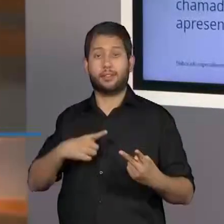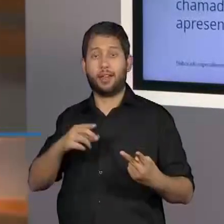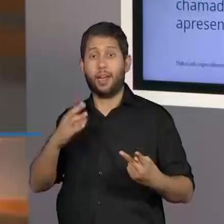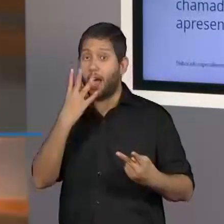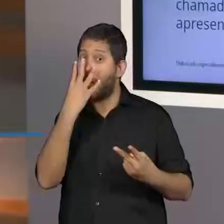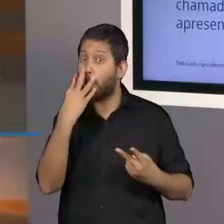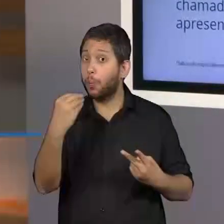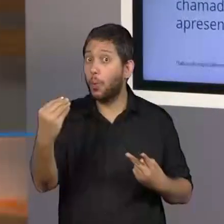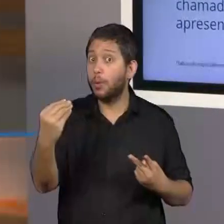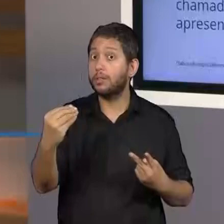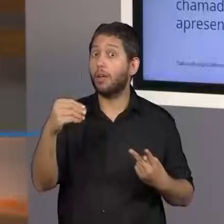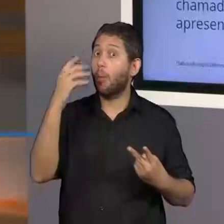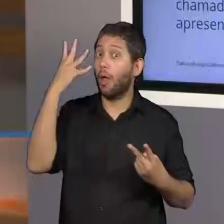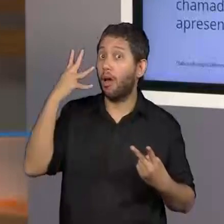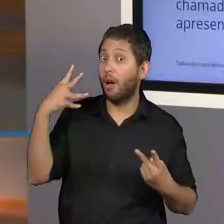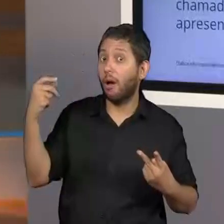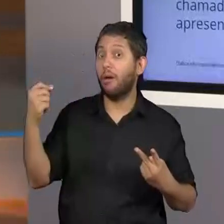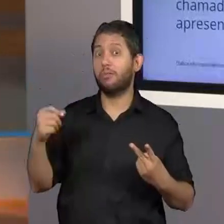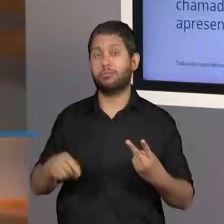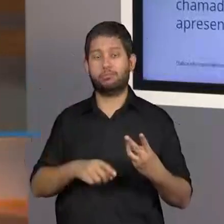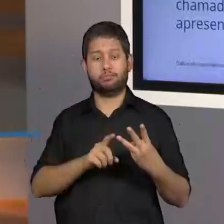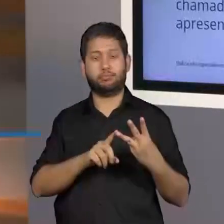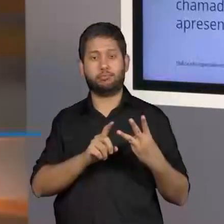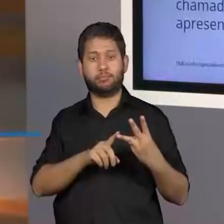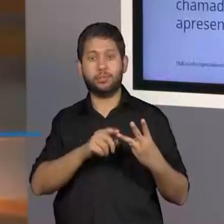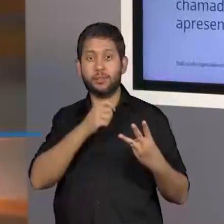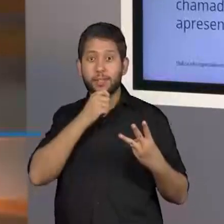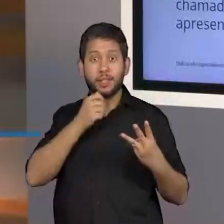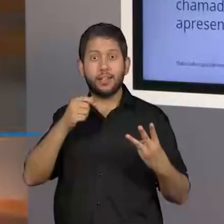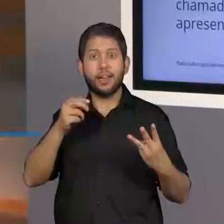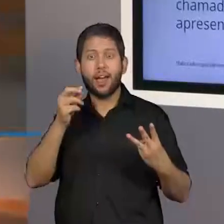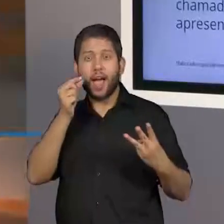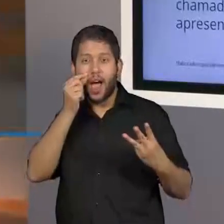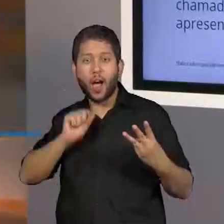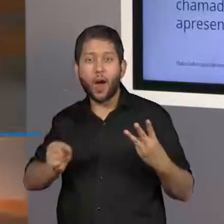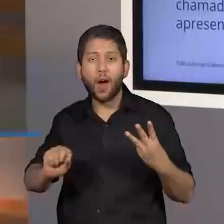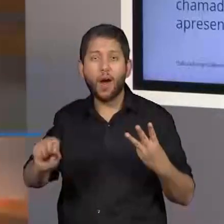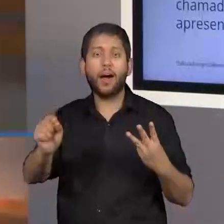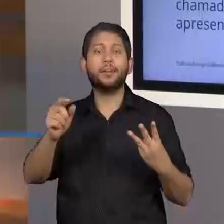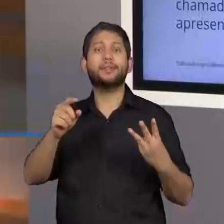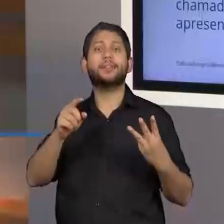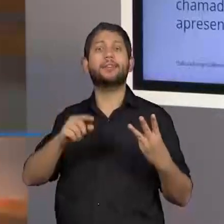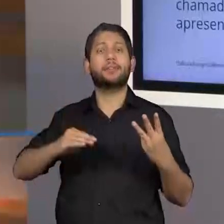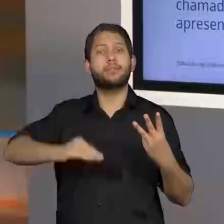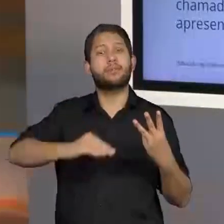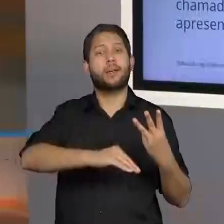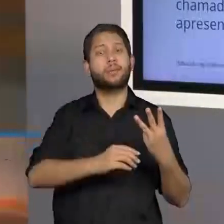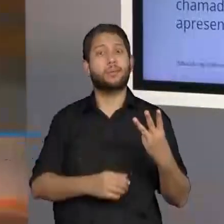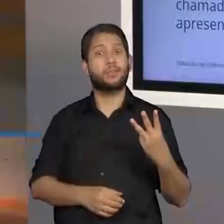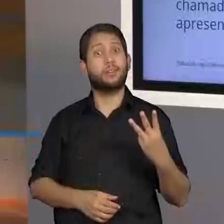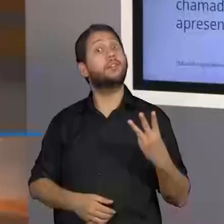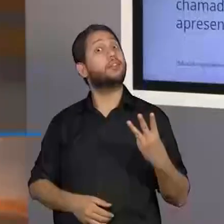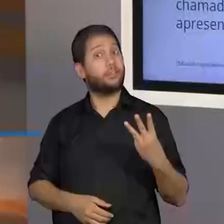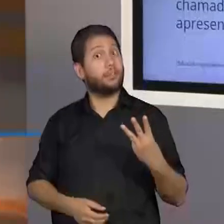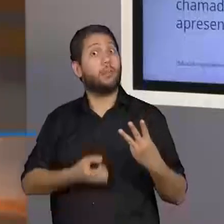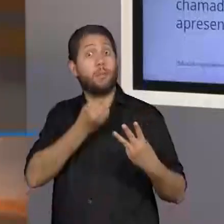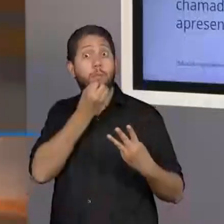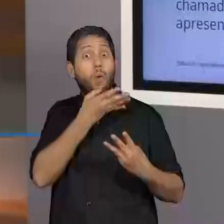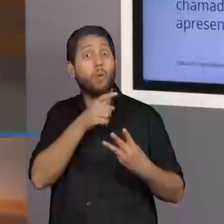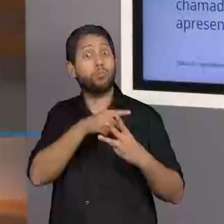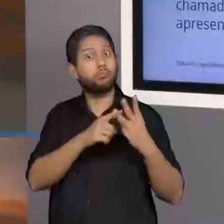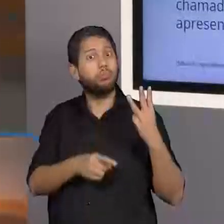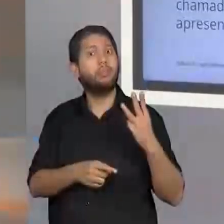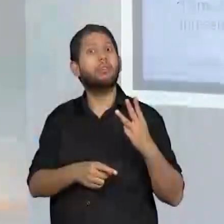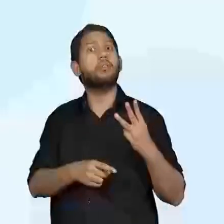têm caráter educativo. Eu vou sempre aprender algo com ela. Muito bem, vamos para a